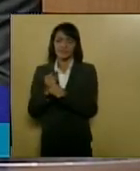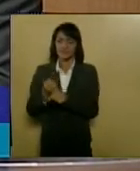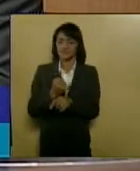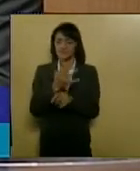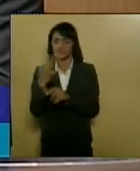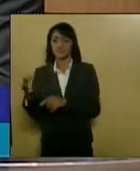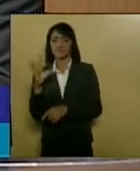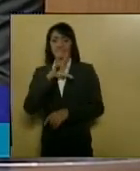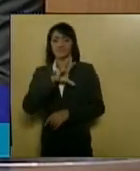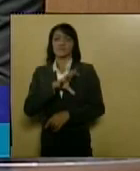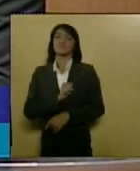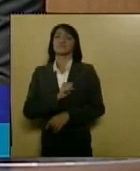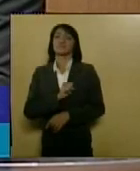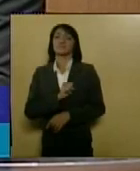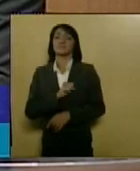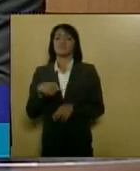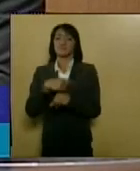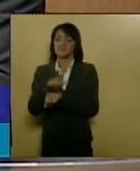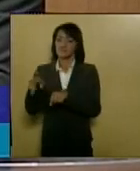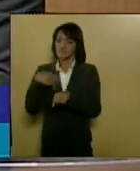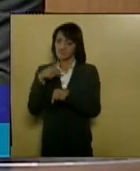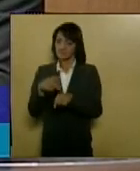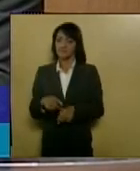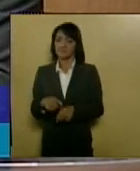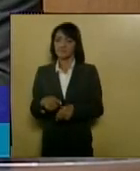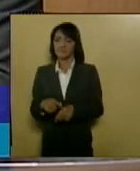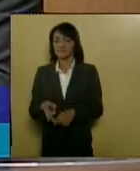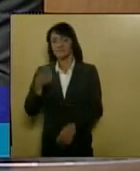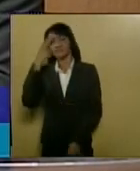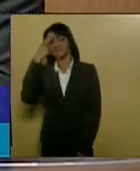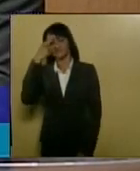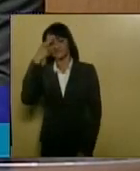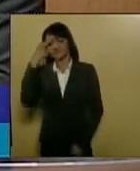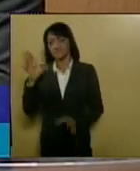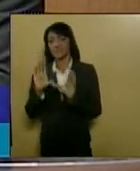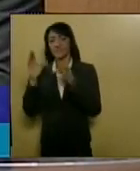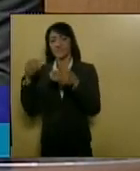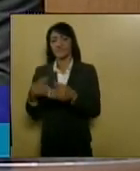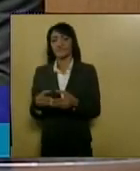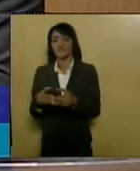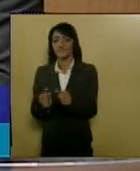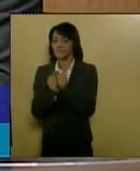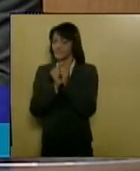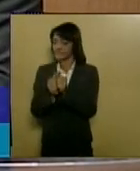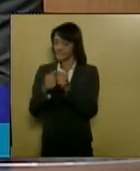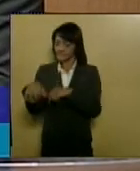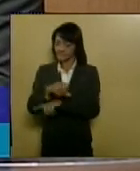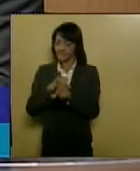amor à pátria e de patriotismo que deixaram viva a memória do nosso batalhão junto à